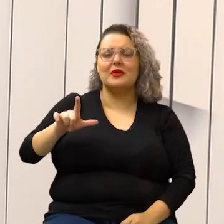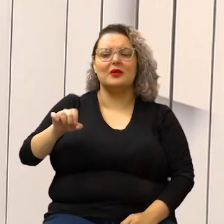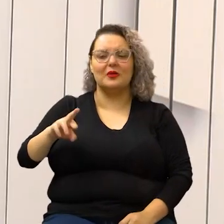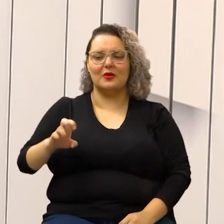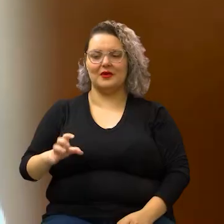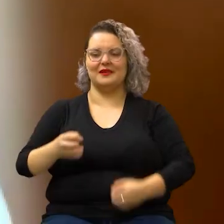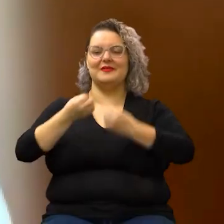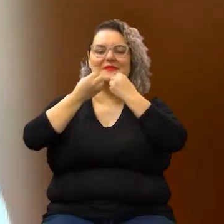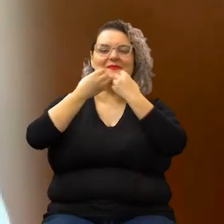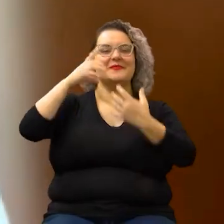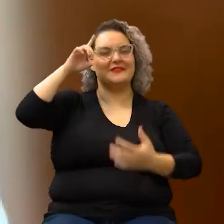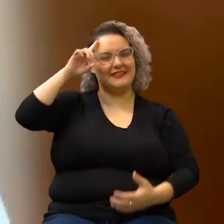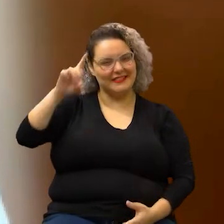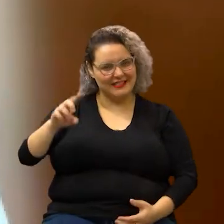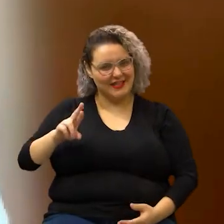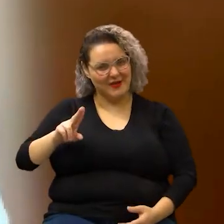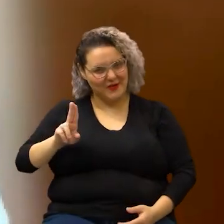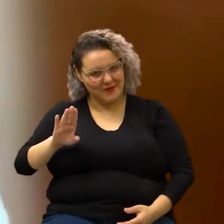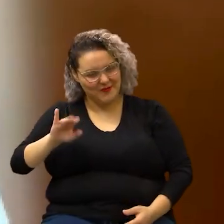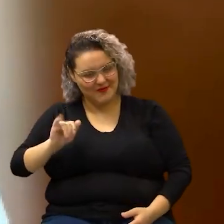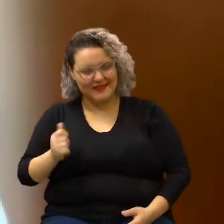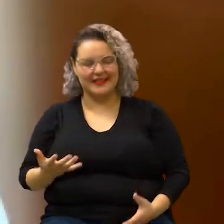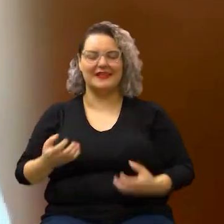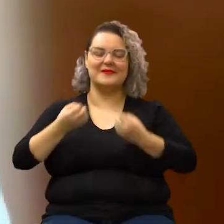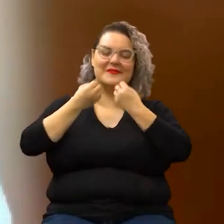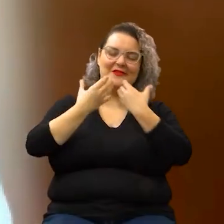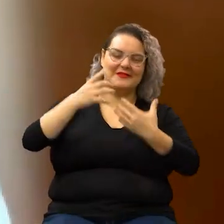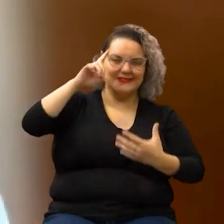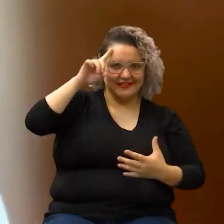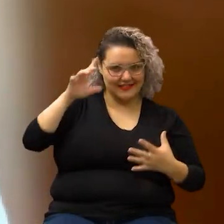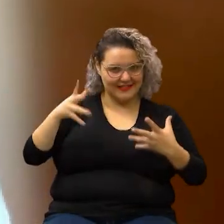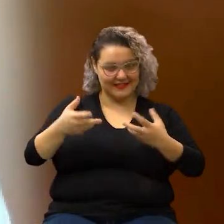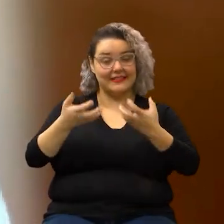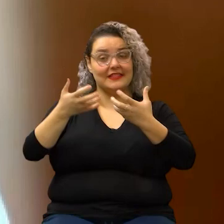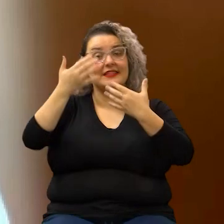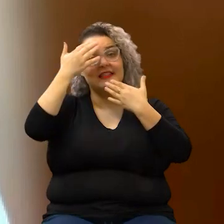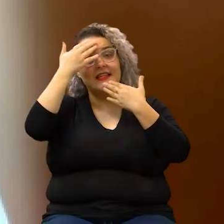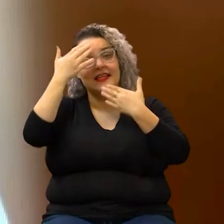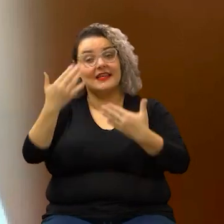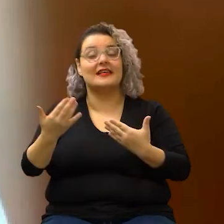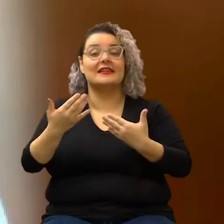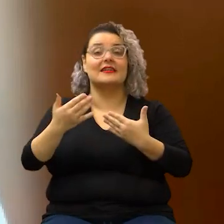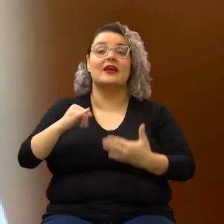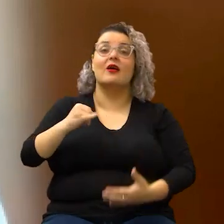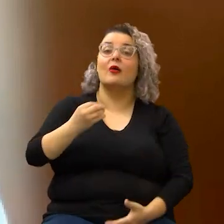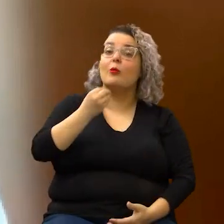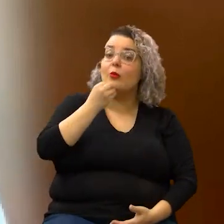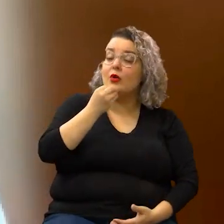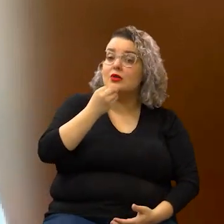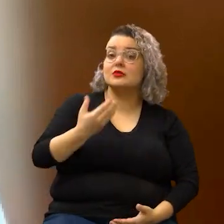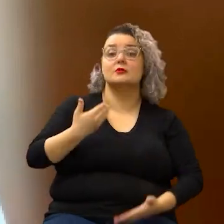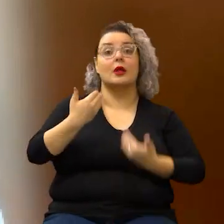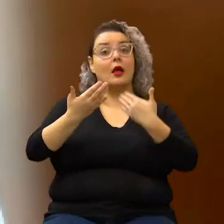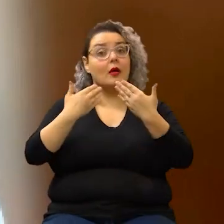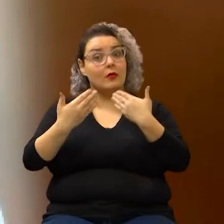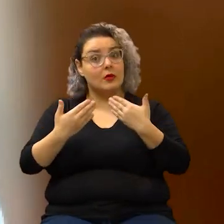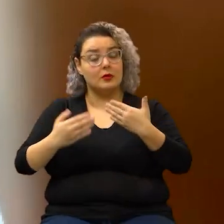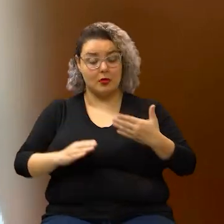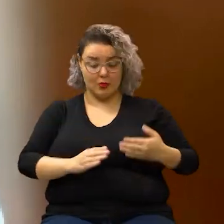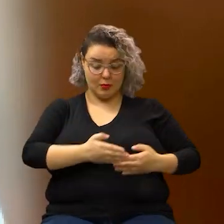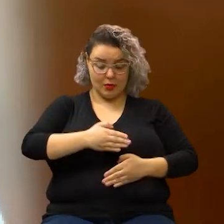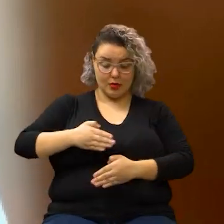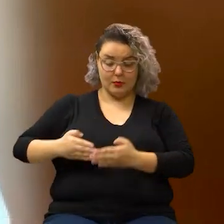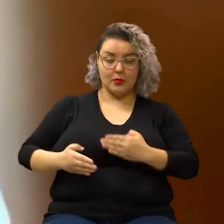pylori? Bom dia, Rúbia. Bom dia a todos. Gostaria de agradecer a oportunidade de falar um pouco sobre